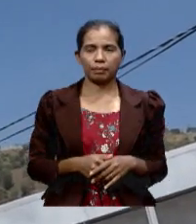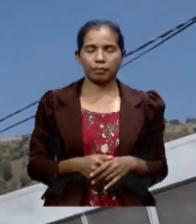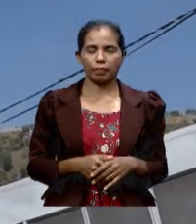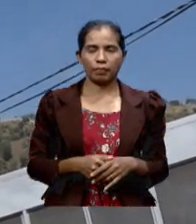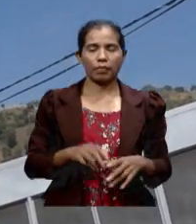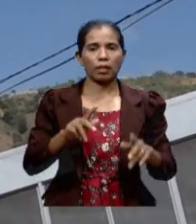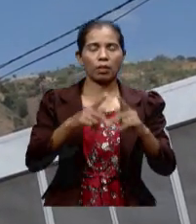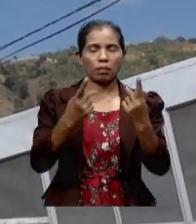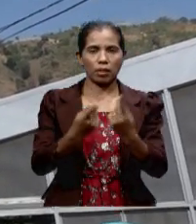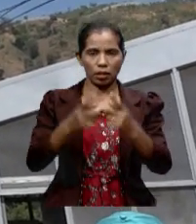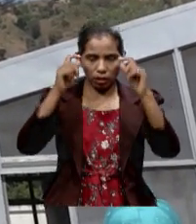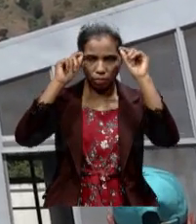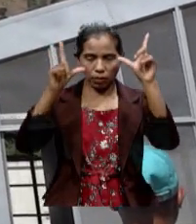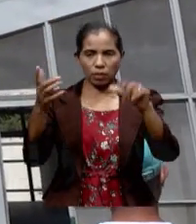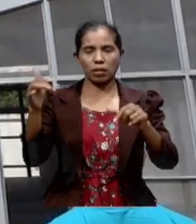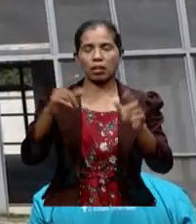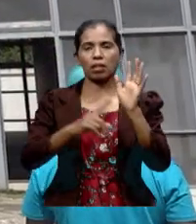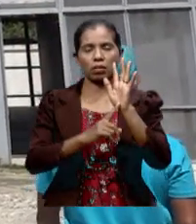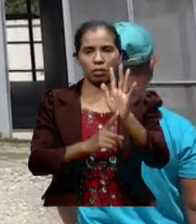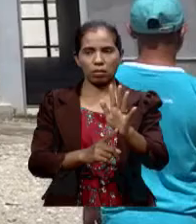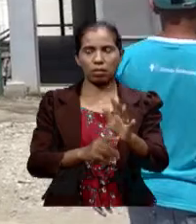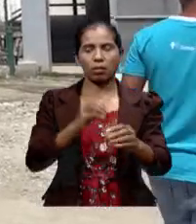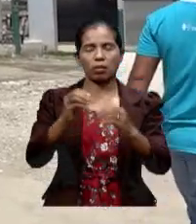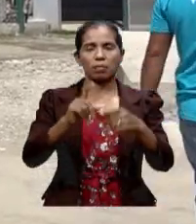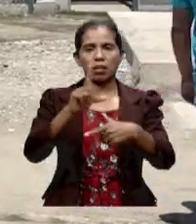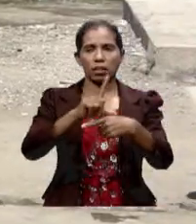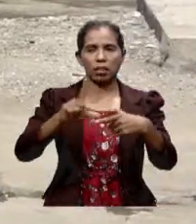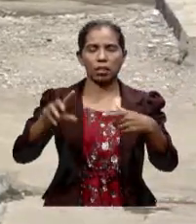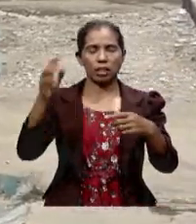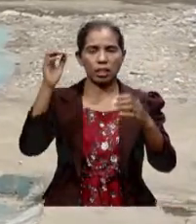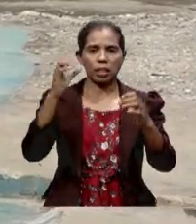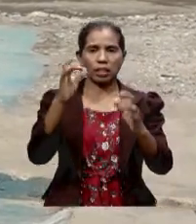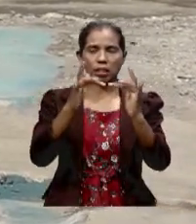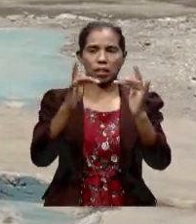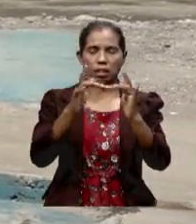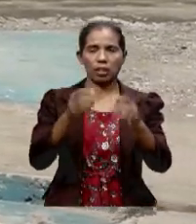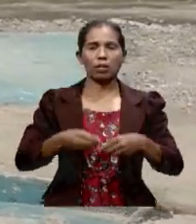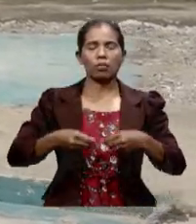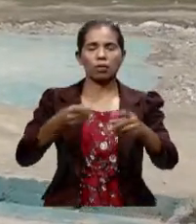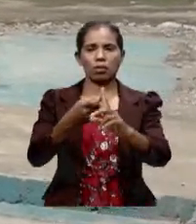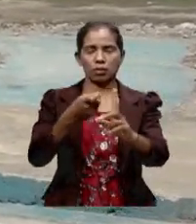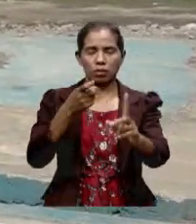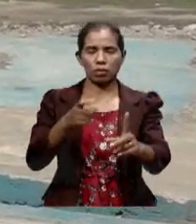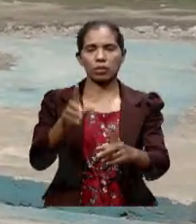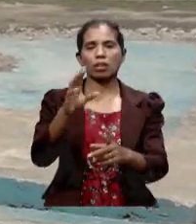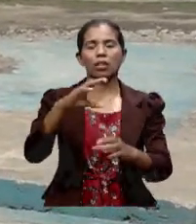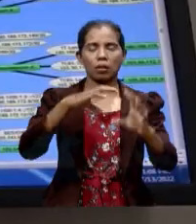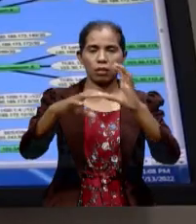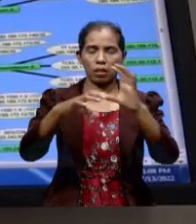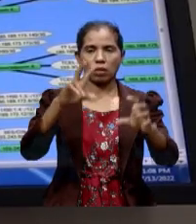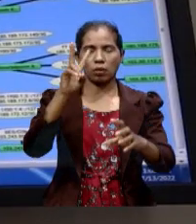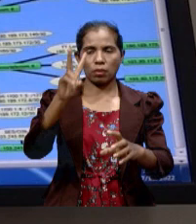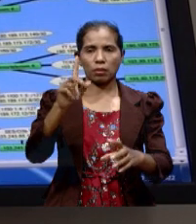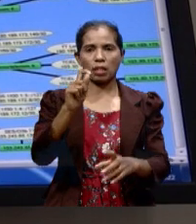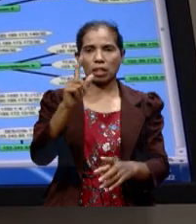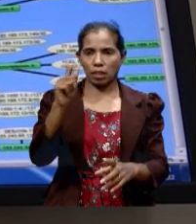Empresário timor-leste atualmente está na relaciona a linha internet que fornece o seu operador telecomunicação tolo a Nissan Timor